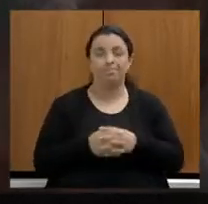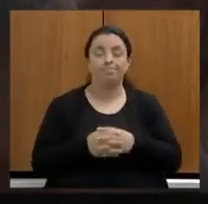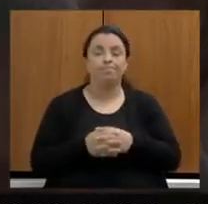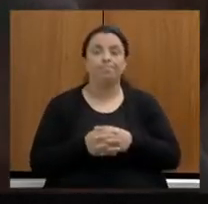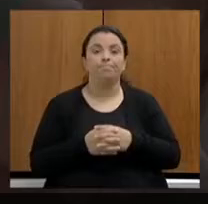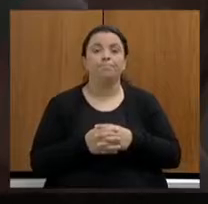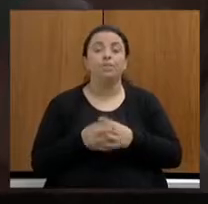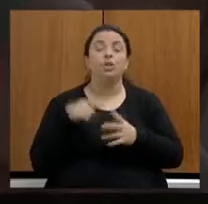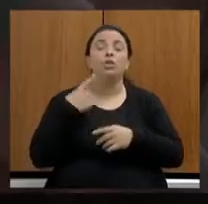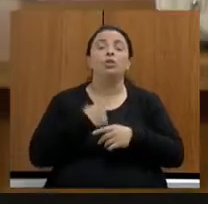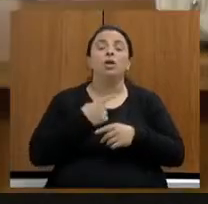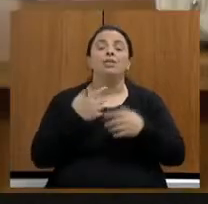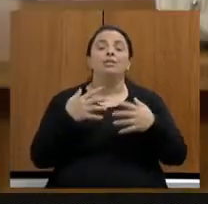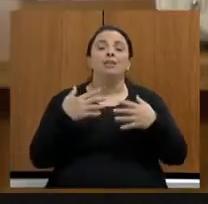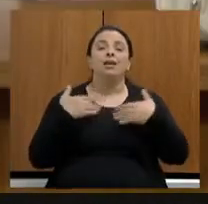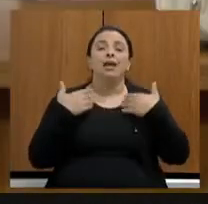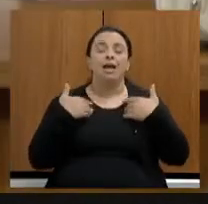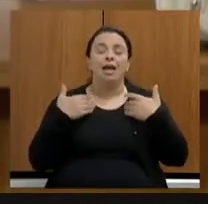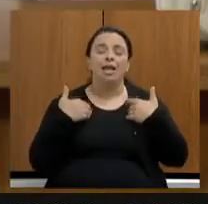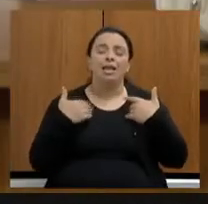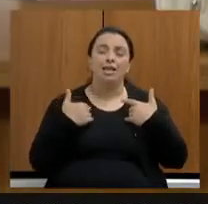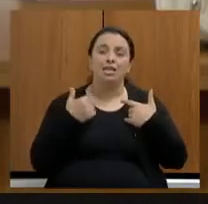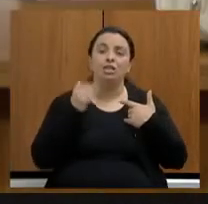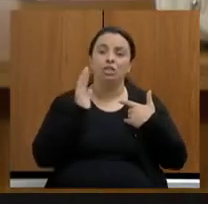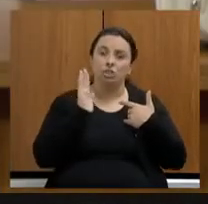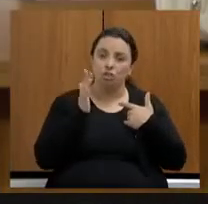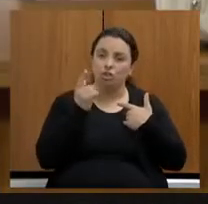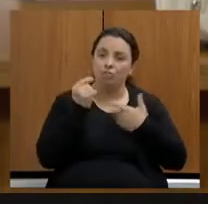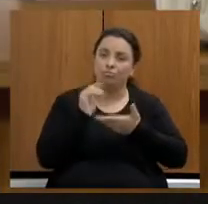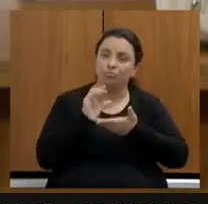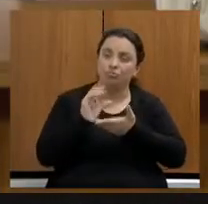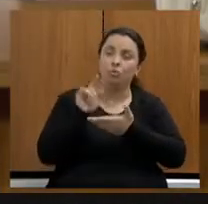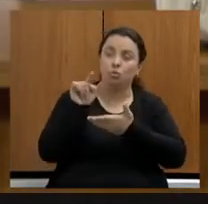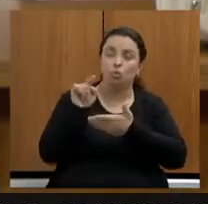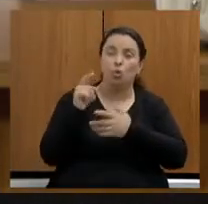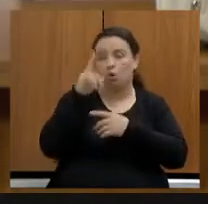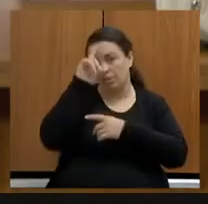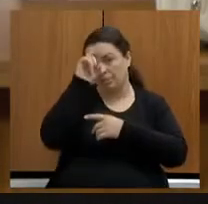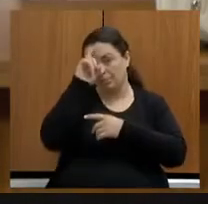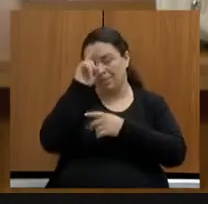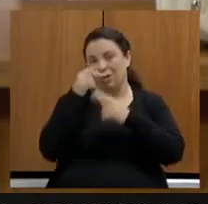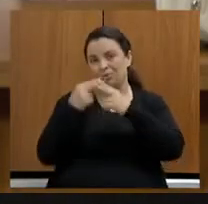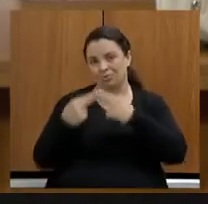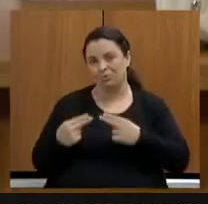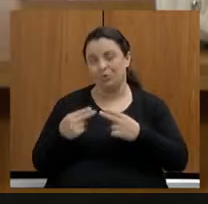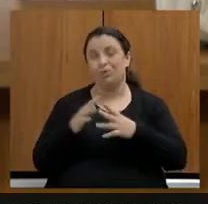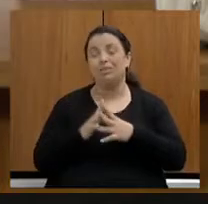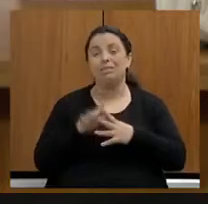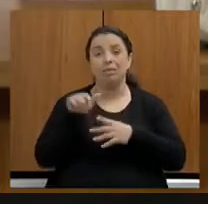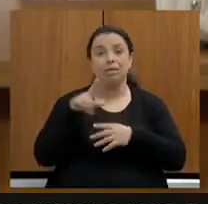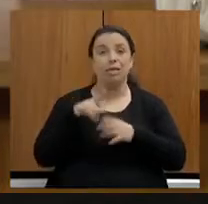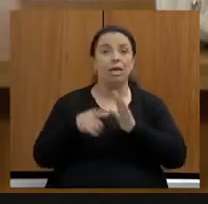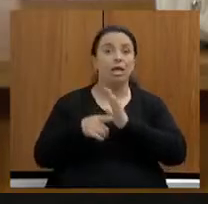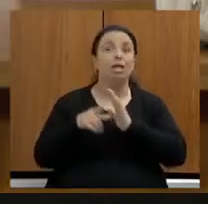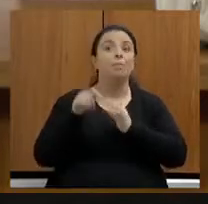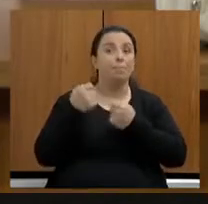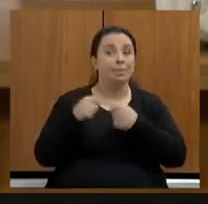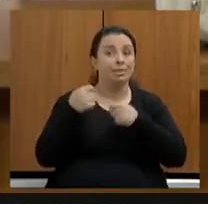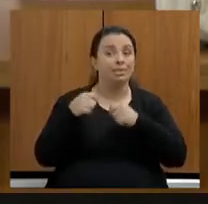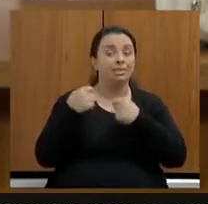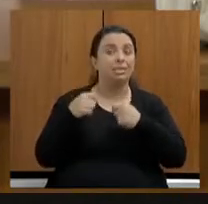disposto um recurso de investimento no hospital é que eram uma situação extremamente